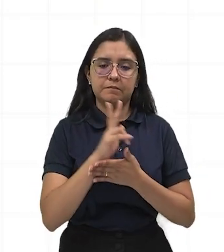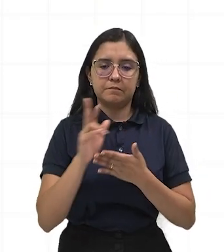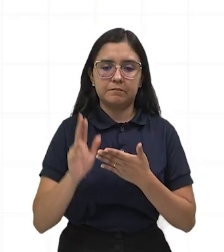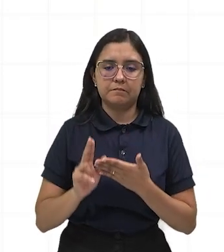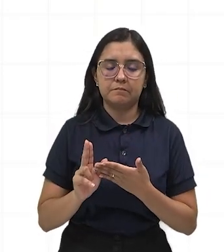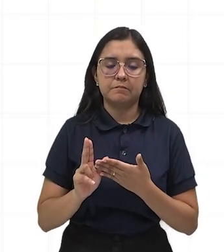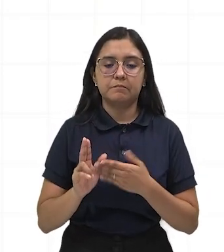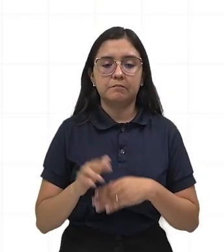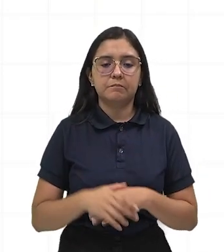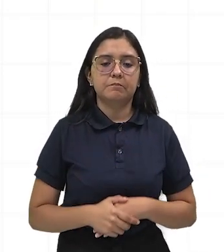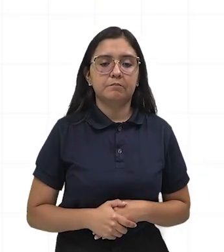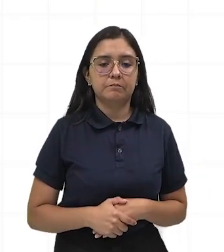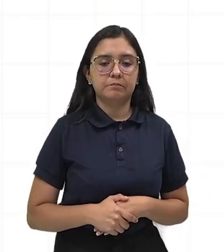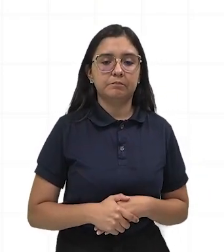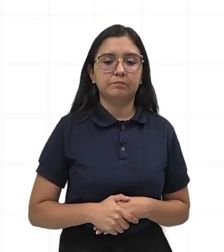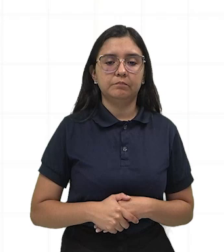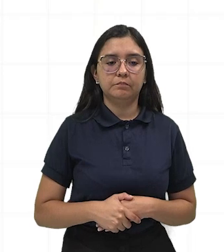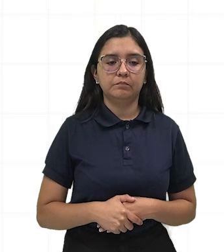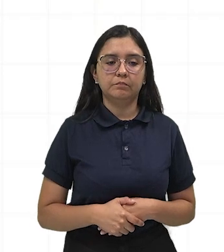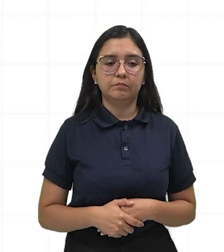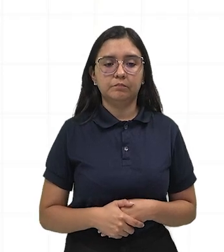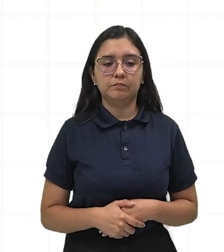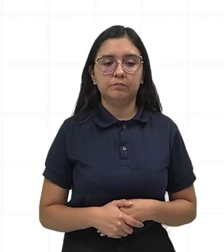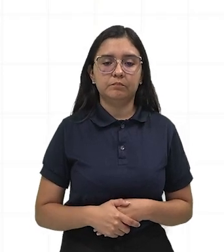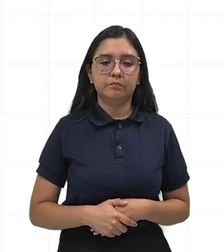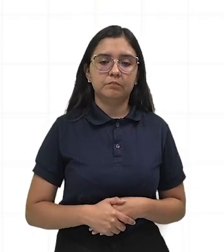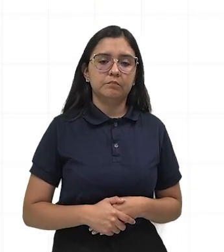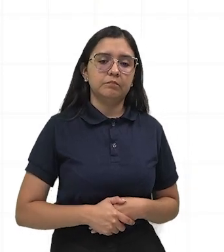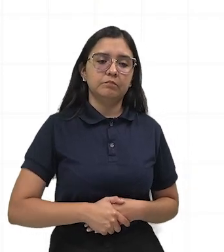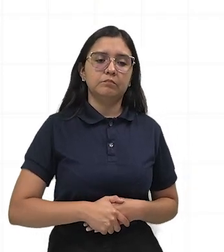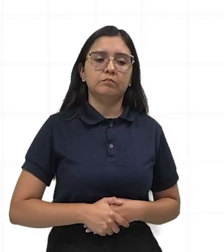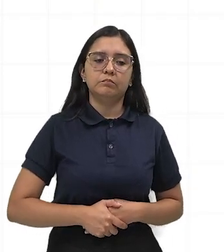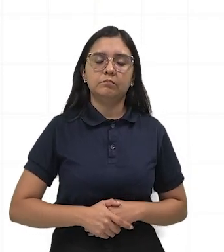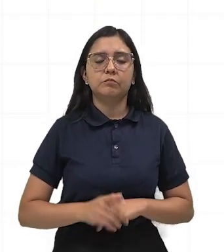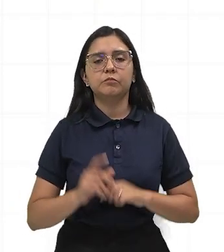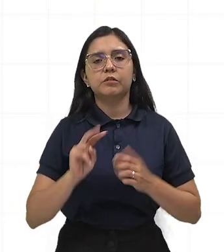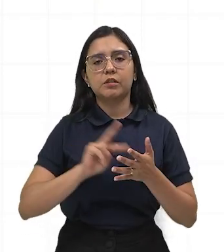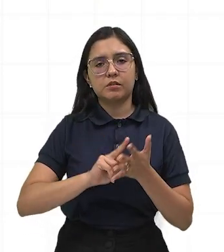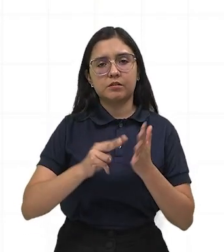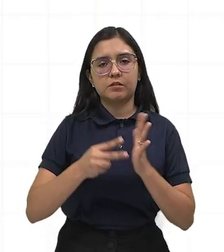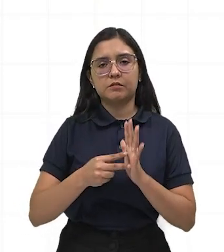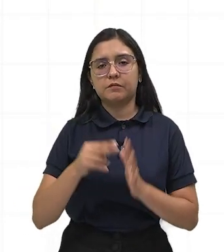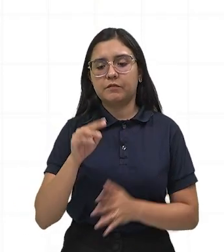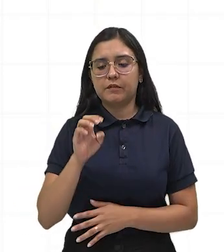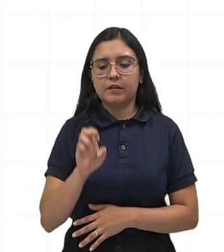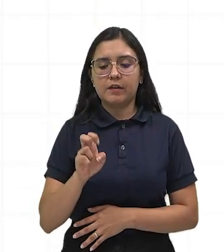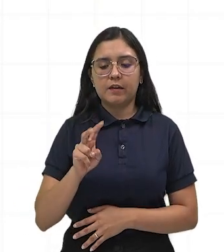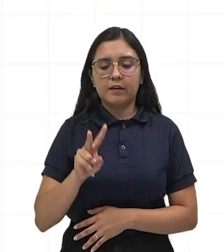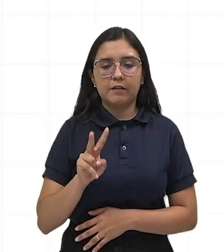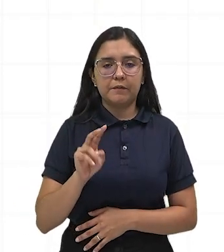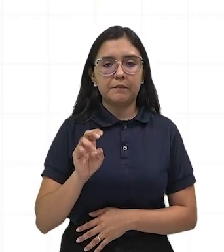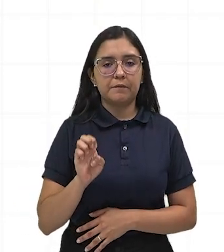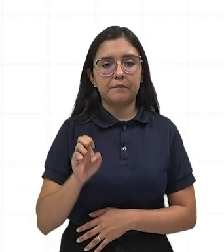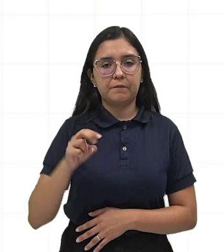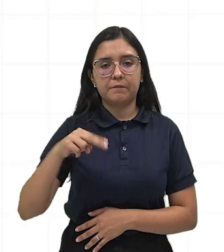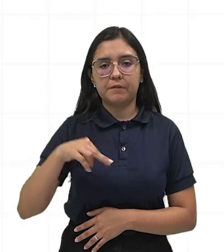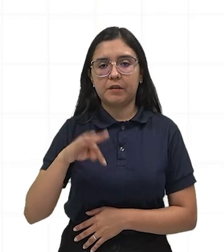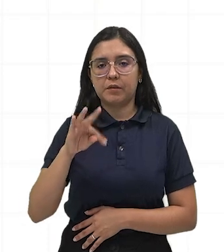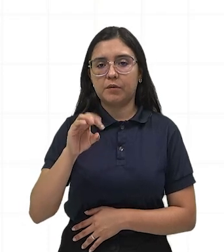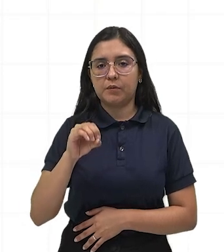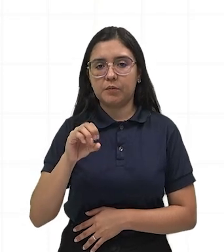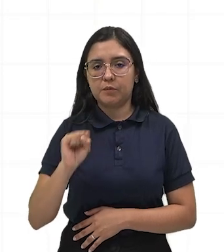eventos independentes. E agora o que vem a ser eventos independentes?